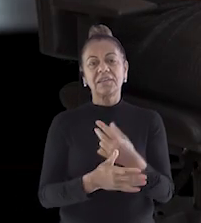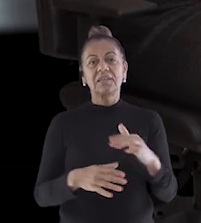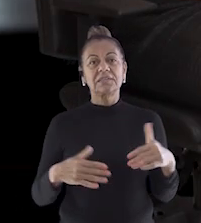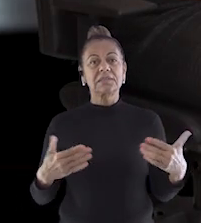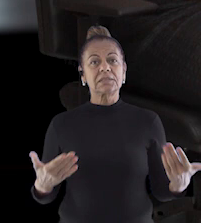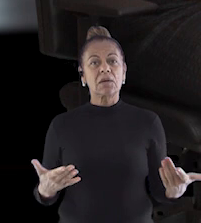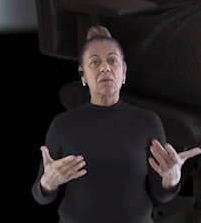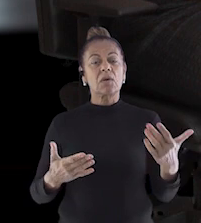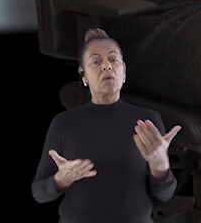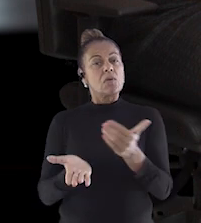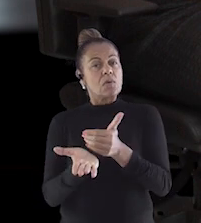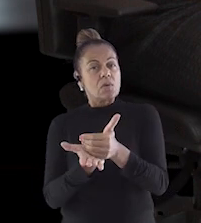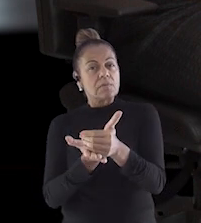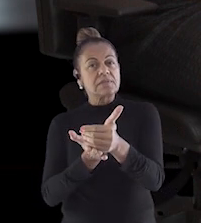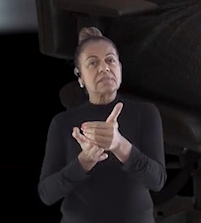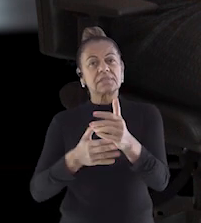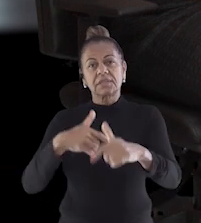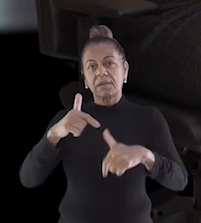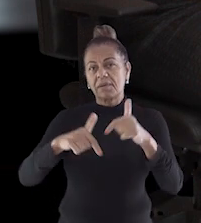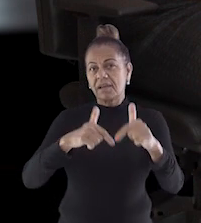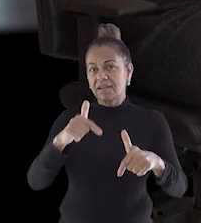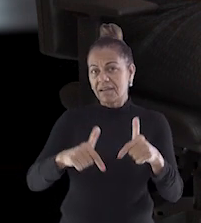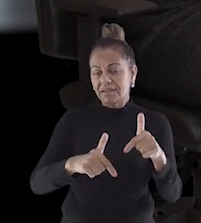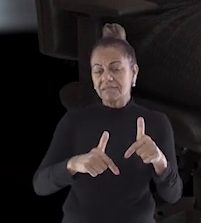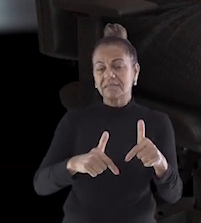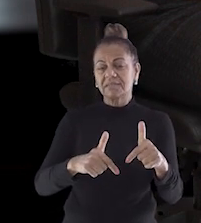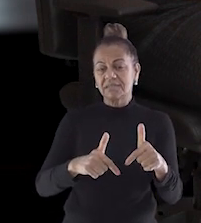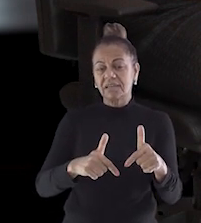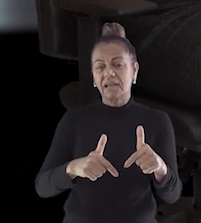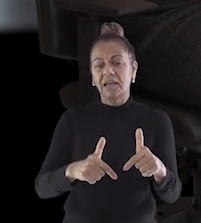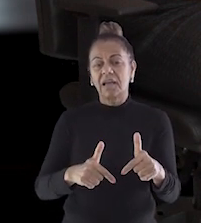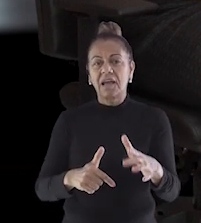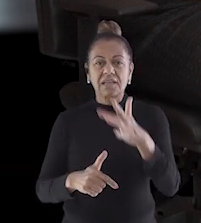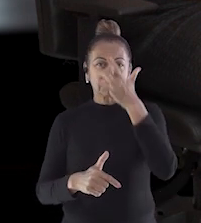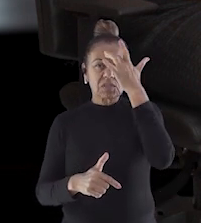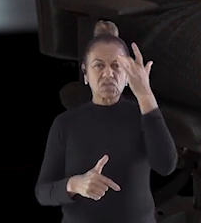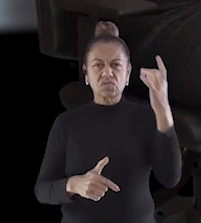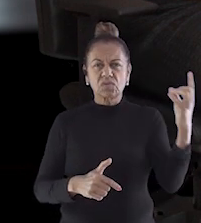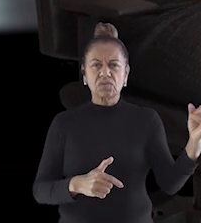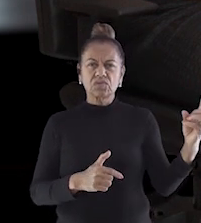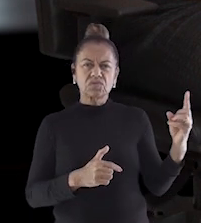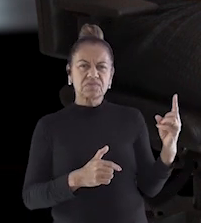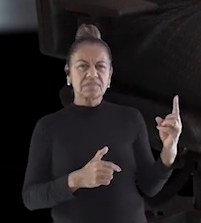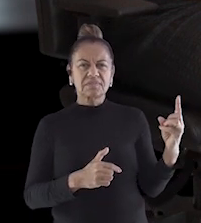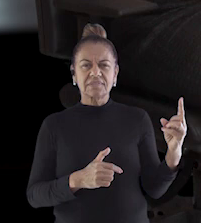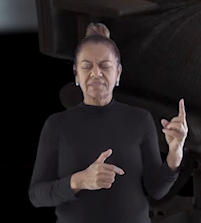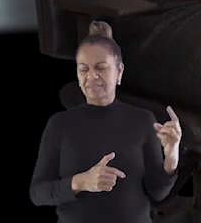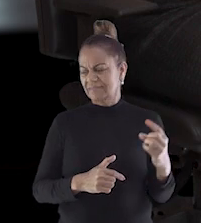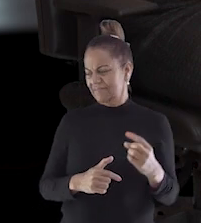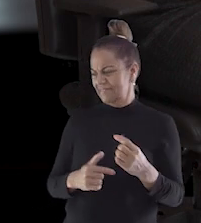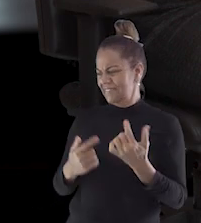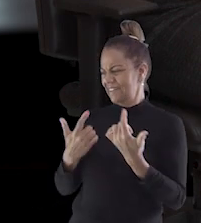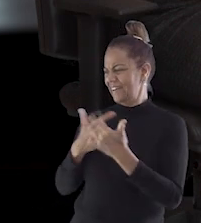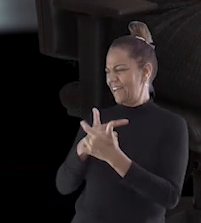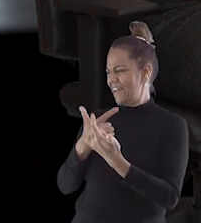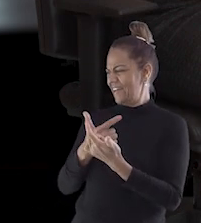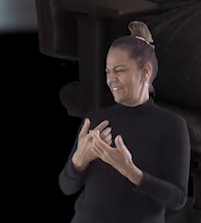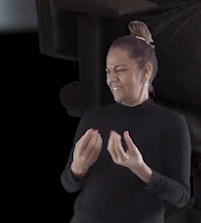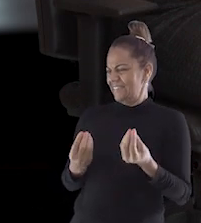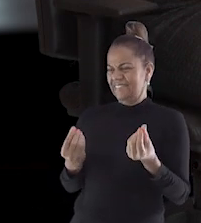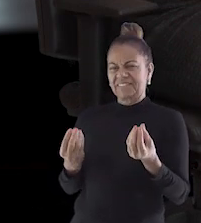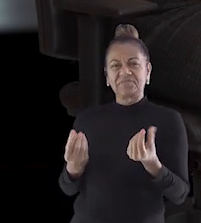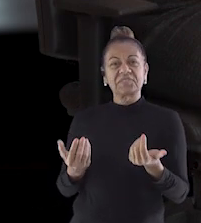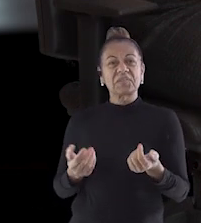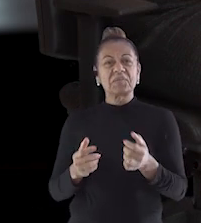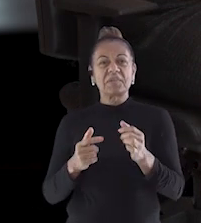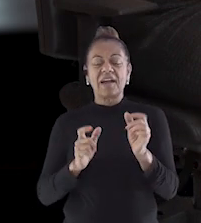falava tudo errado porque eu falava do jeito que a minha mãe falava. Do jeito que ela falava, eu também falava. Só que quando eu comecei